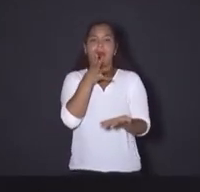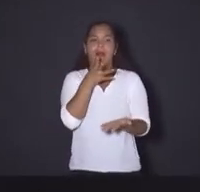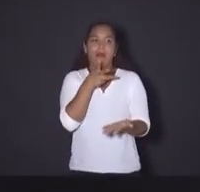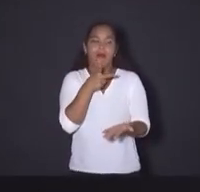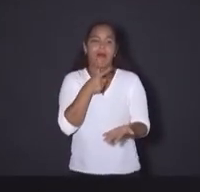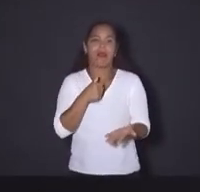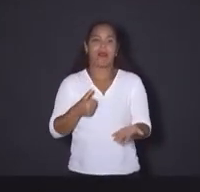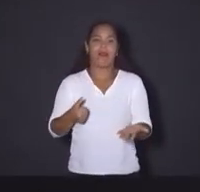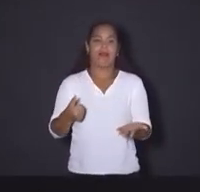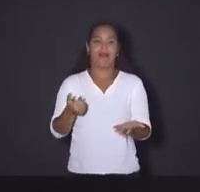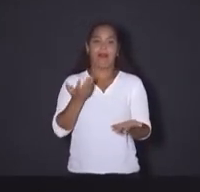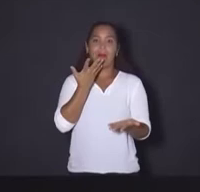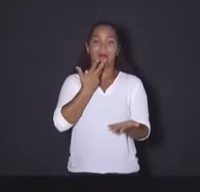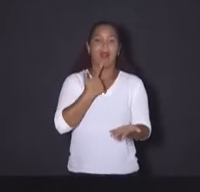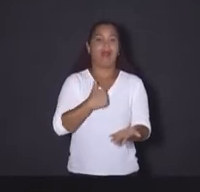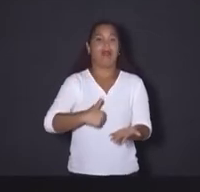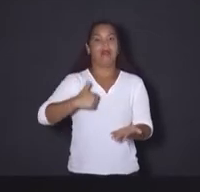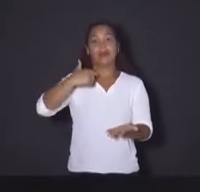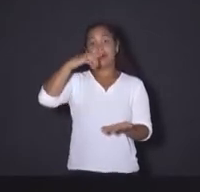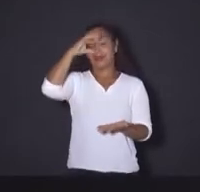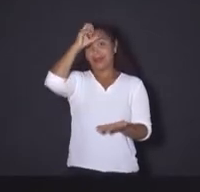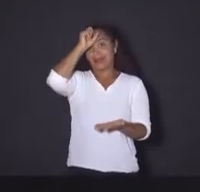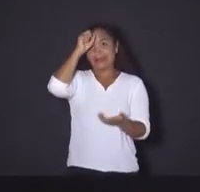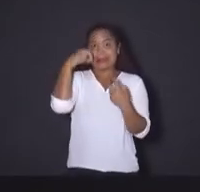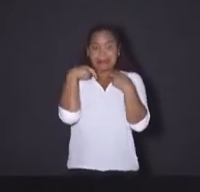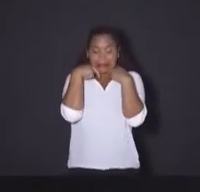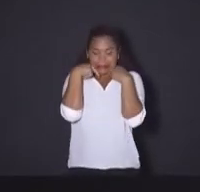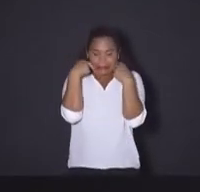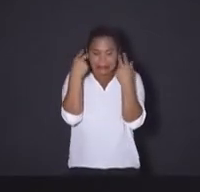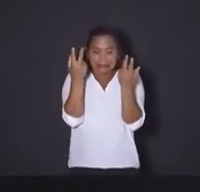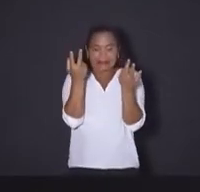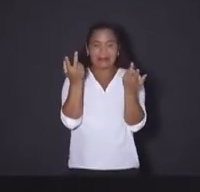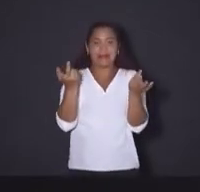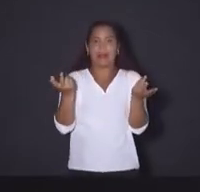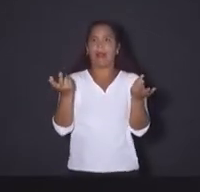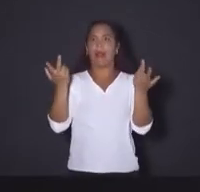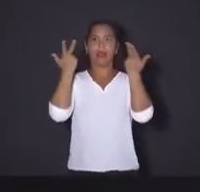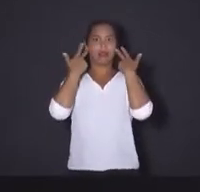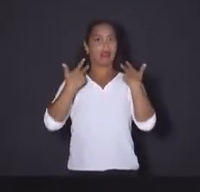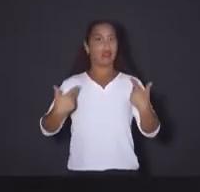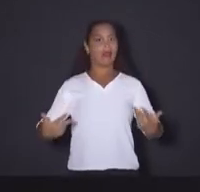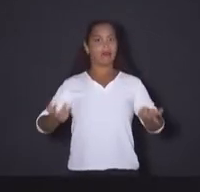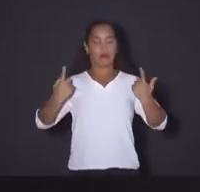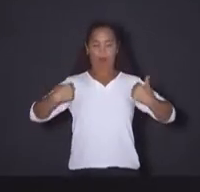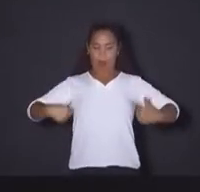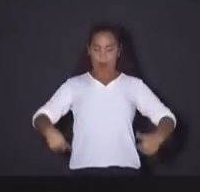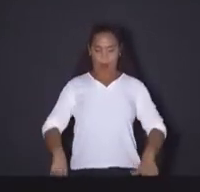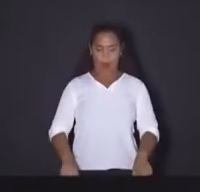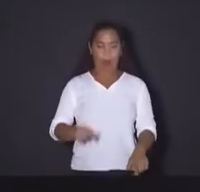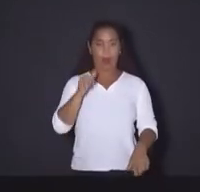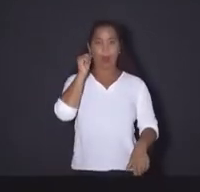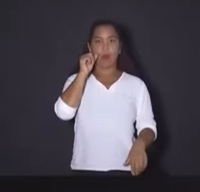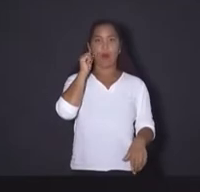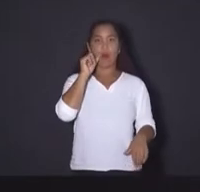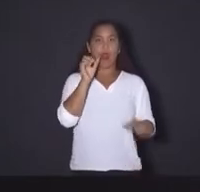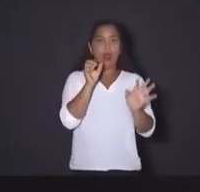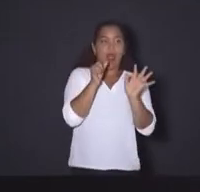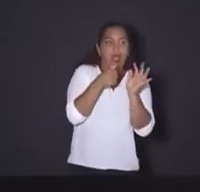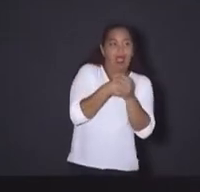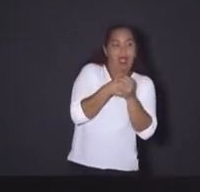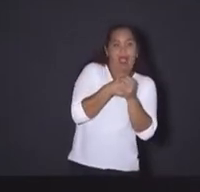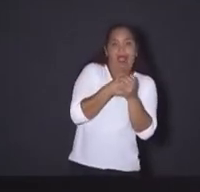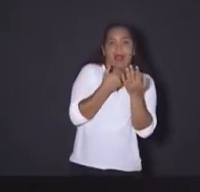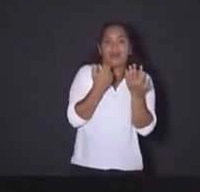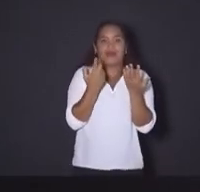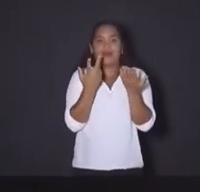né? a gente aprendeu a se envergonhar, que a gente menstrua, né? Algo que é natural do nosso corpo. A gente esconde o